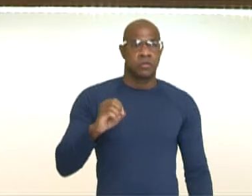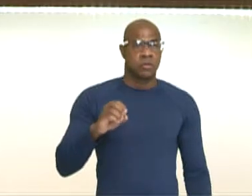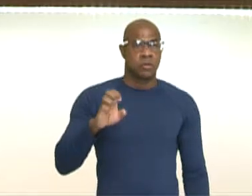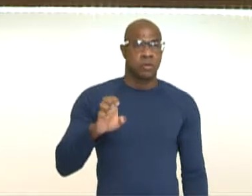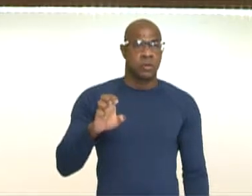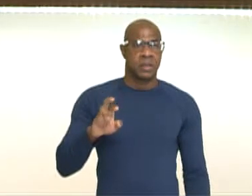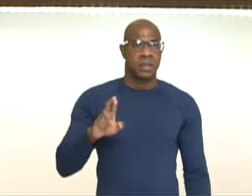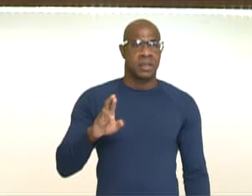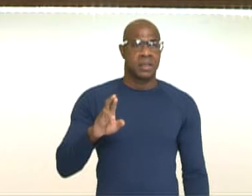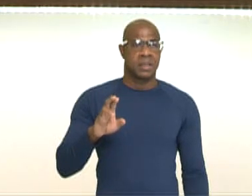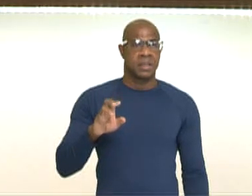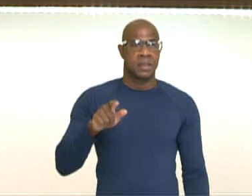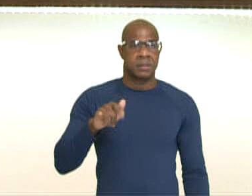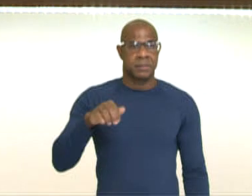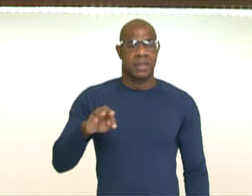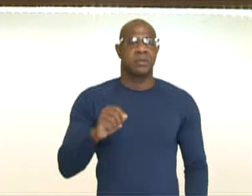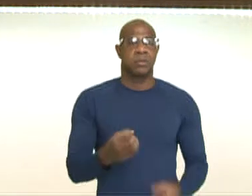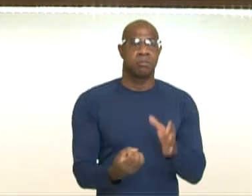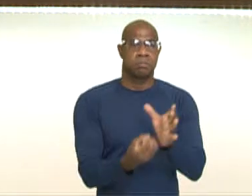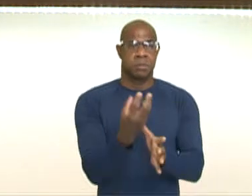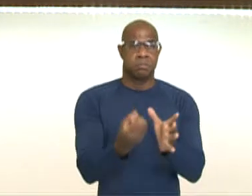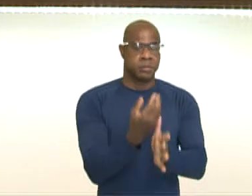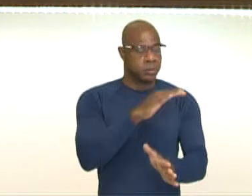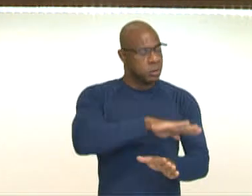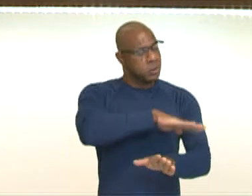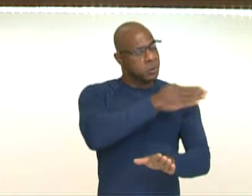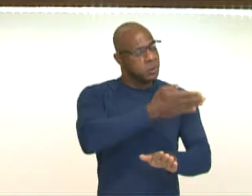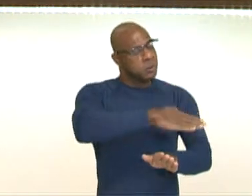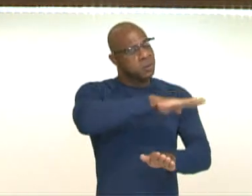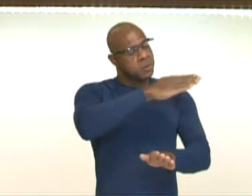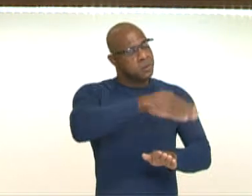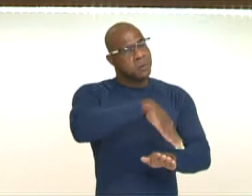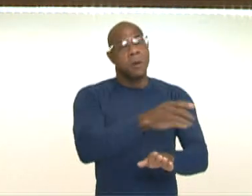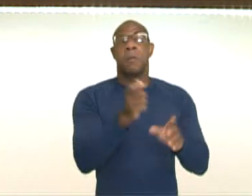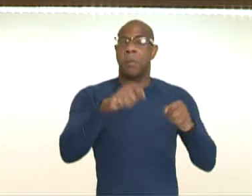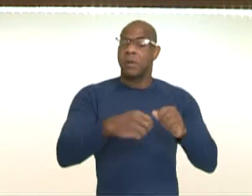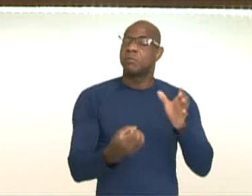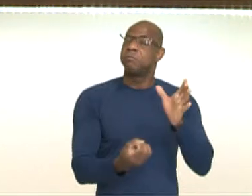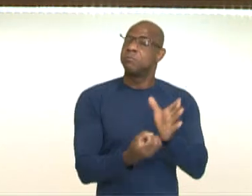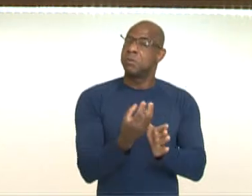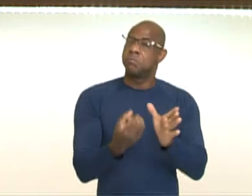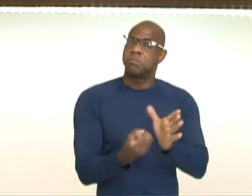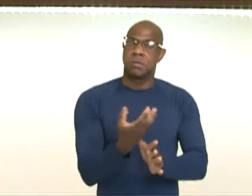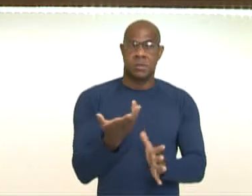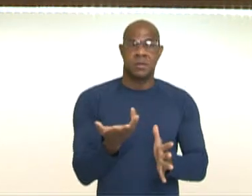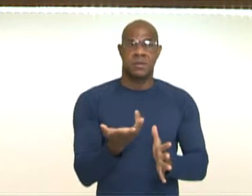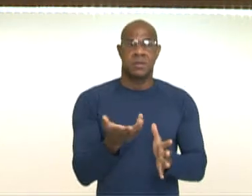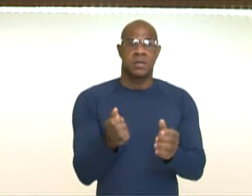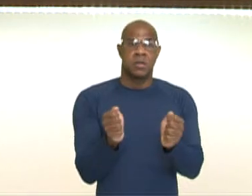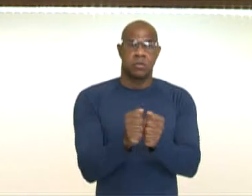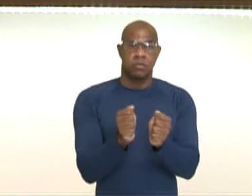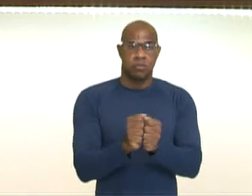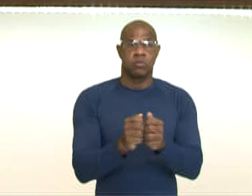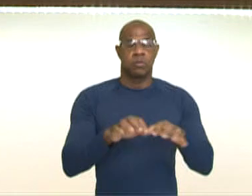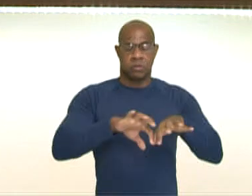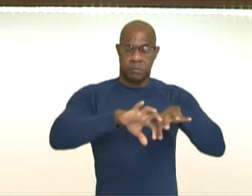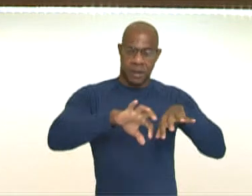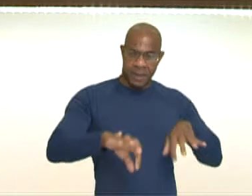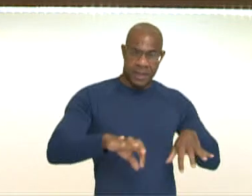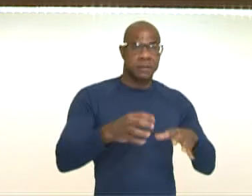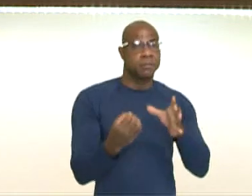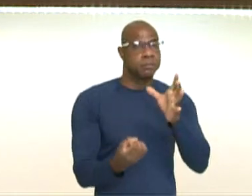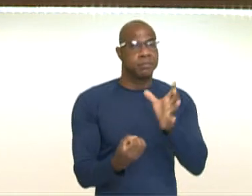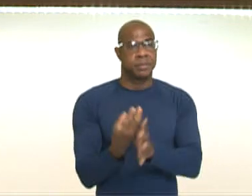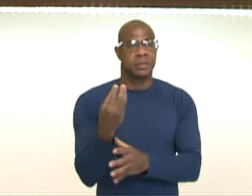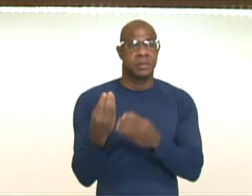o surgimento de montanhas. Essas montanhas podem surgir de maneira abrupta, elas podem surgir